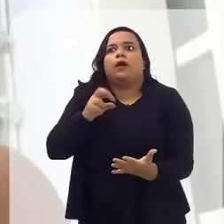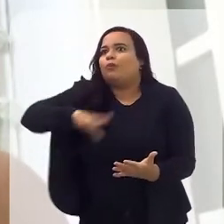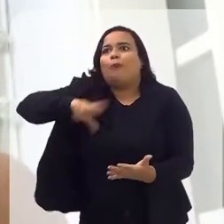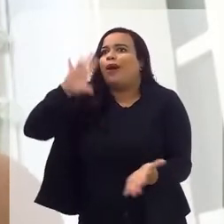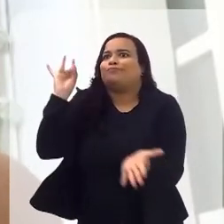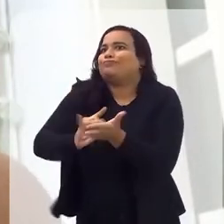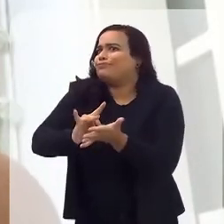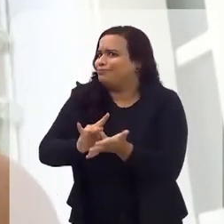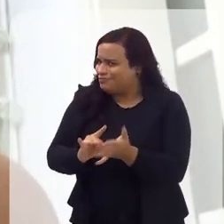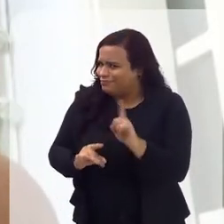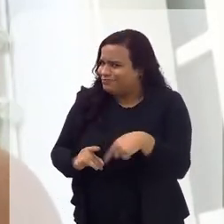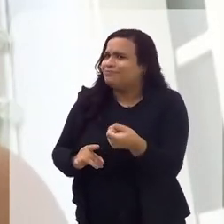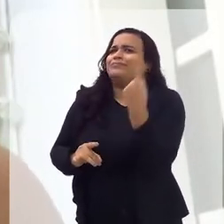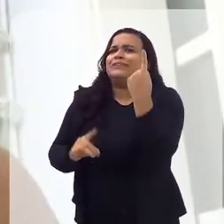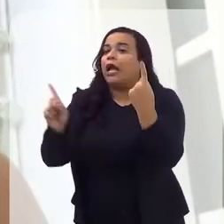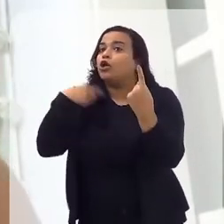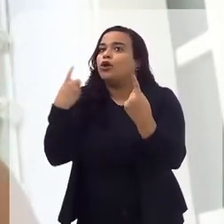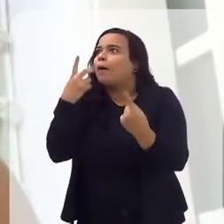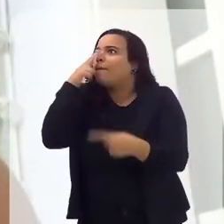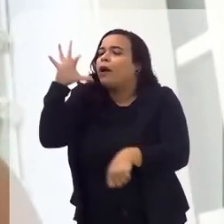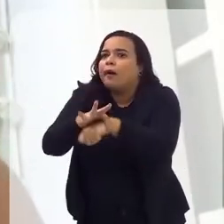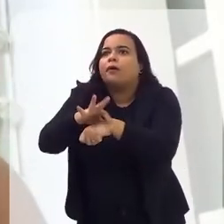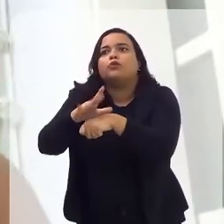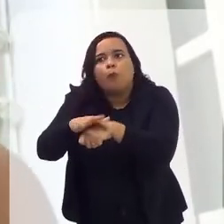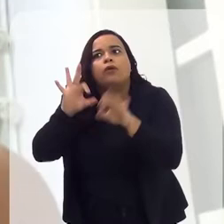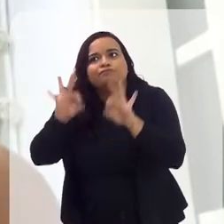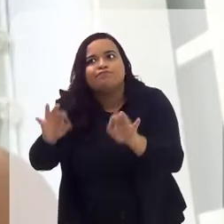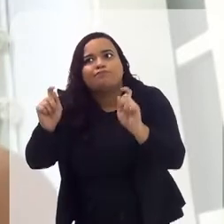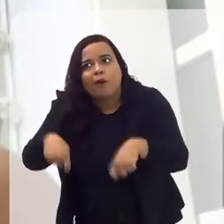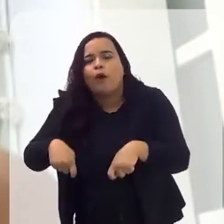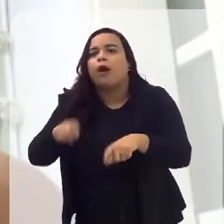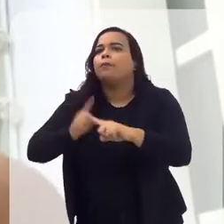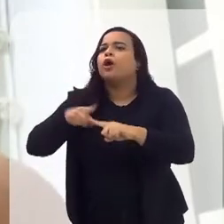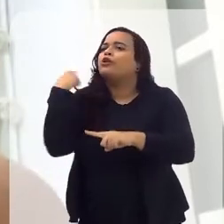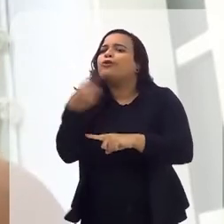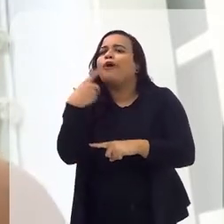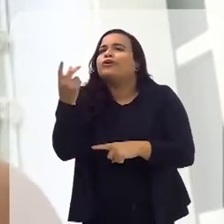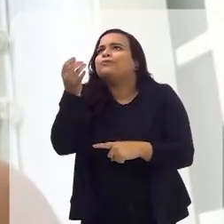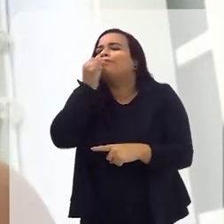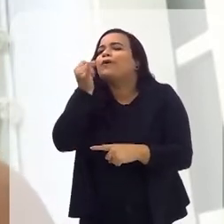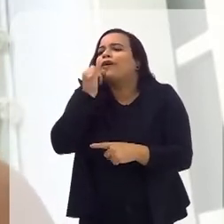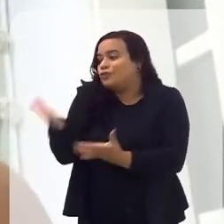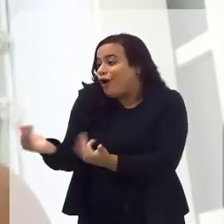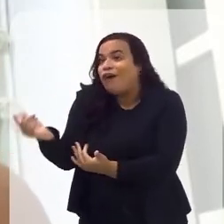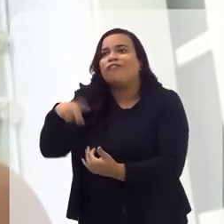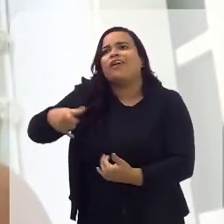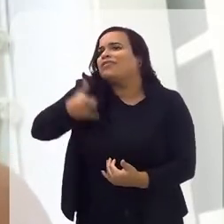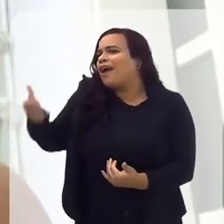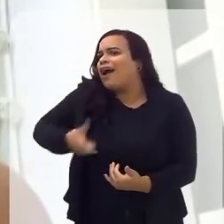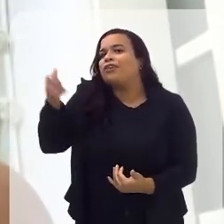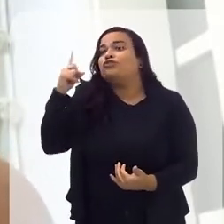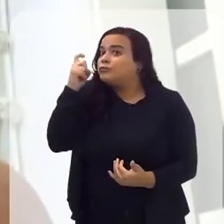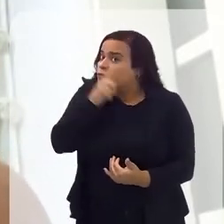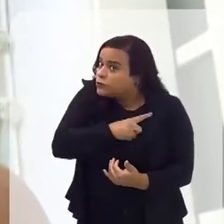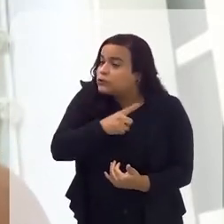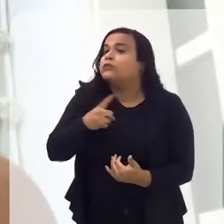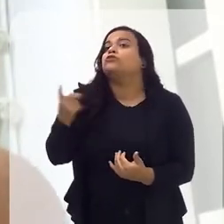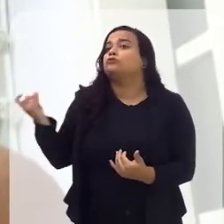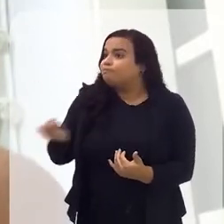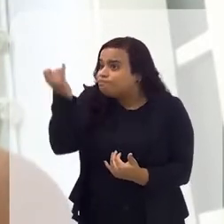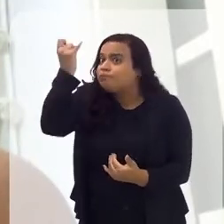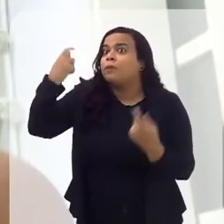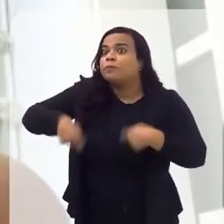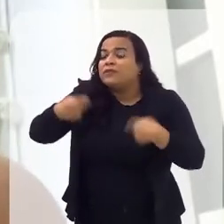que foge da realidade, né? E é isso que vai nos adoecendo. Porque a gente, principalmente numa idade tão delicada quanto a adolescência,